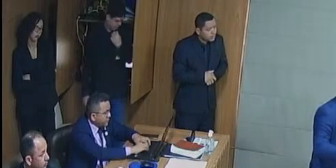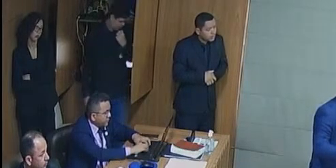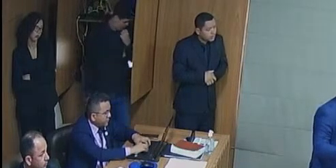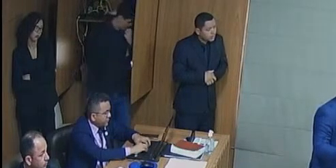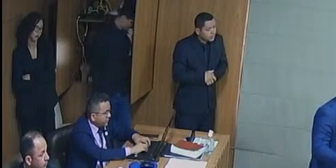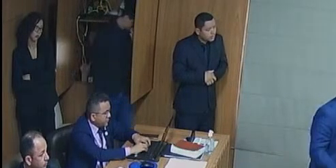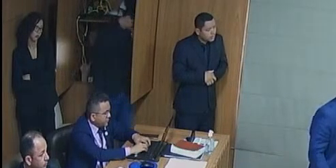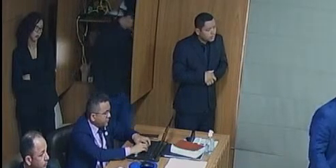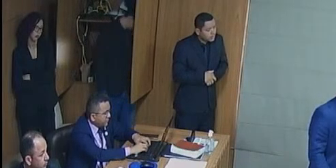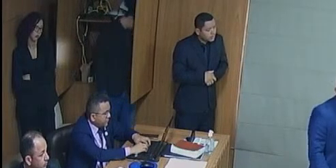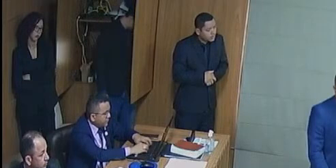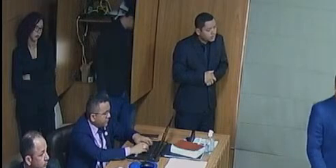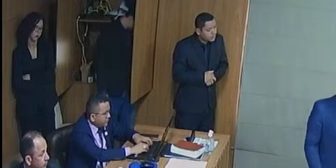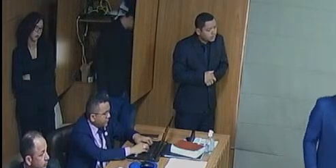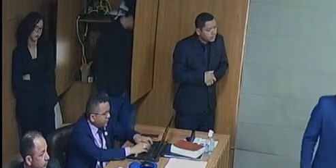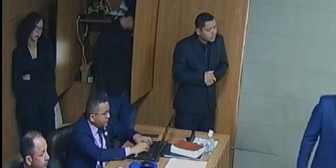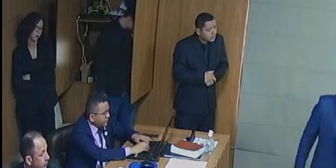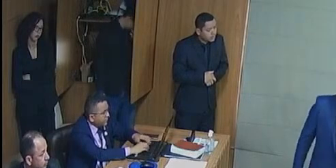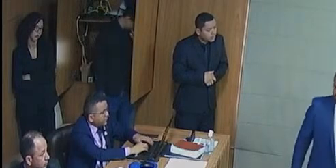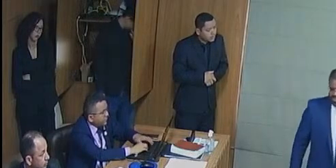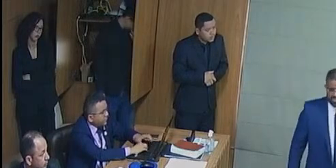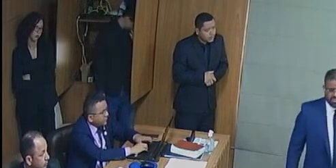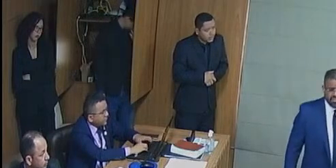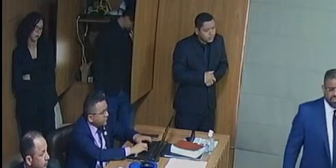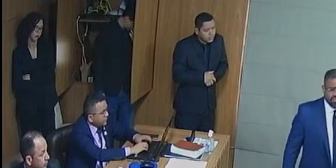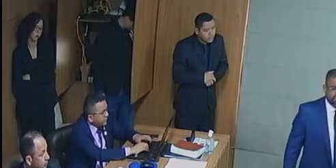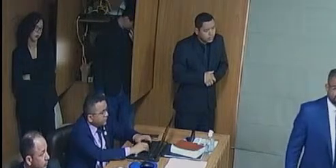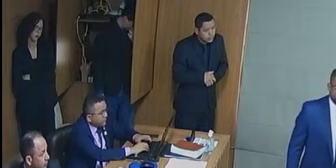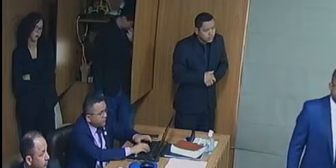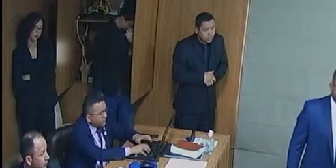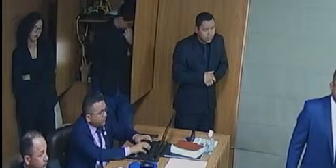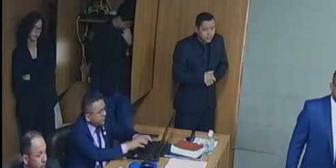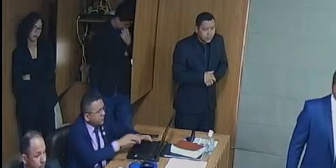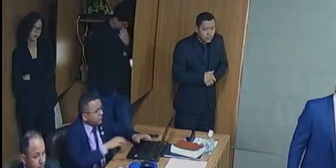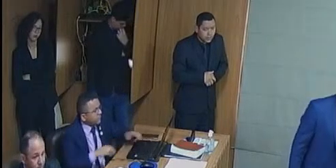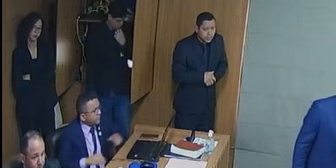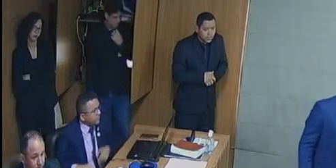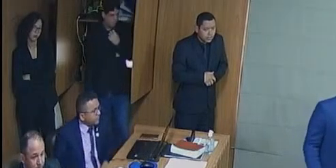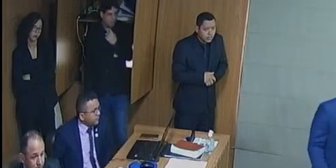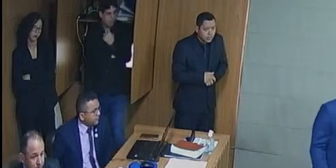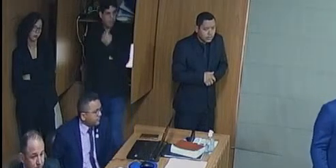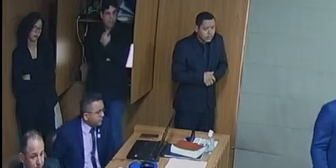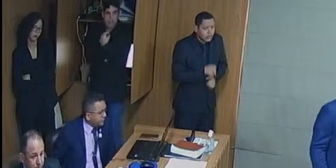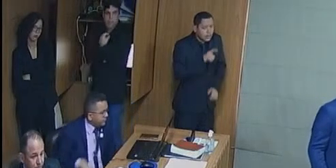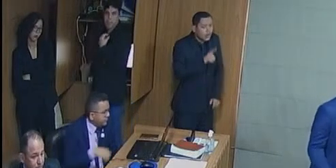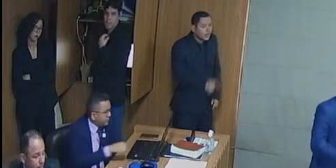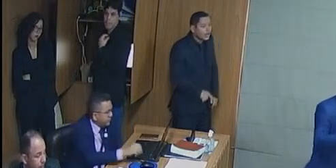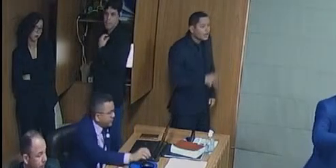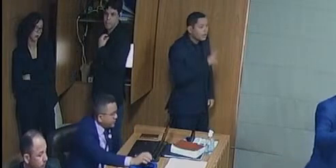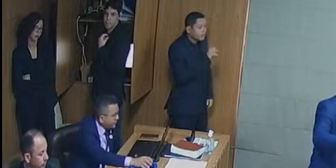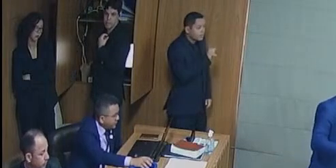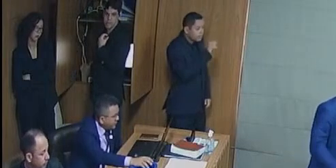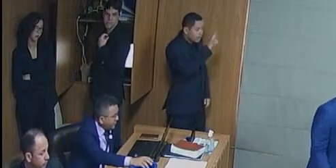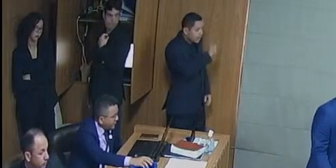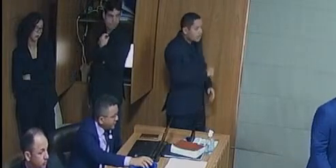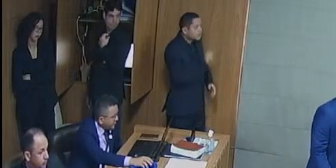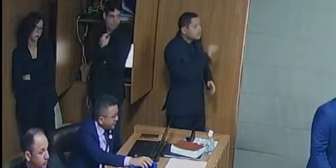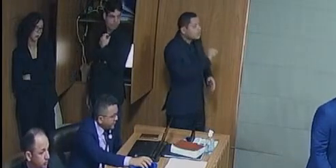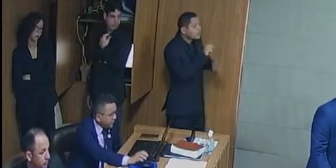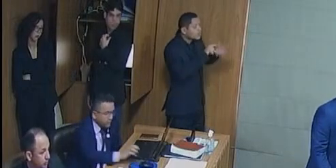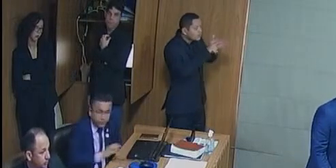de de promotoria senhores de improbidade que ora